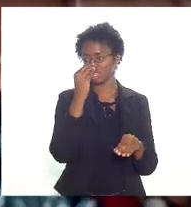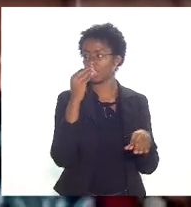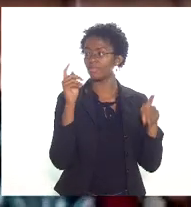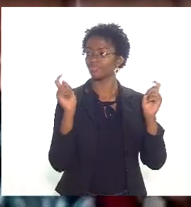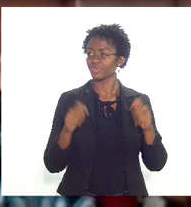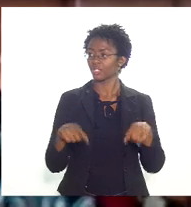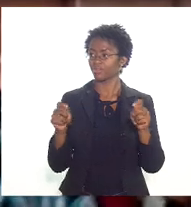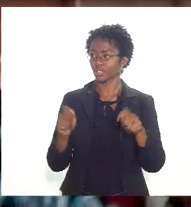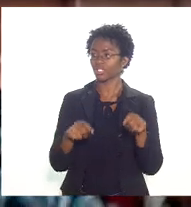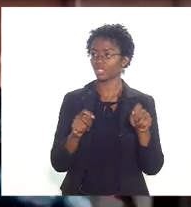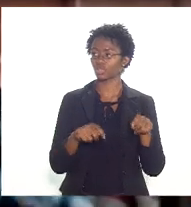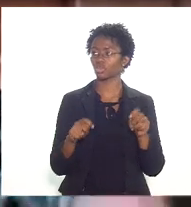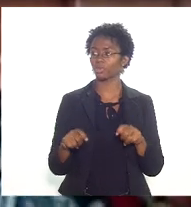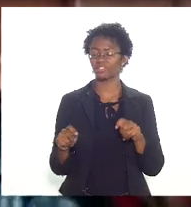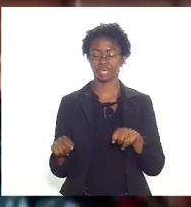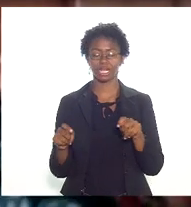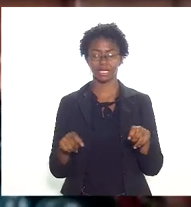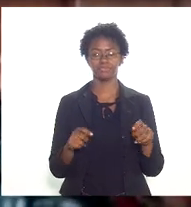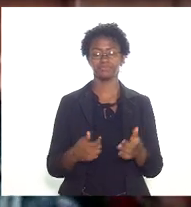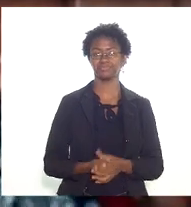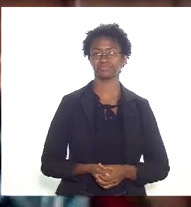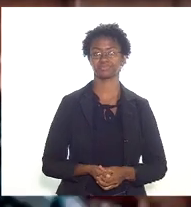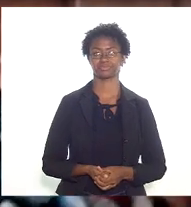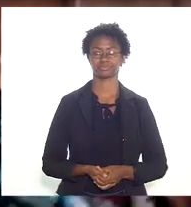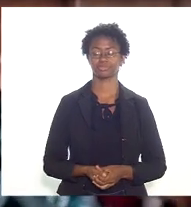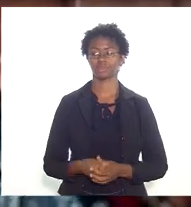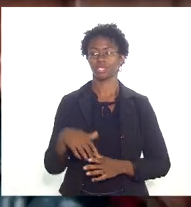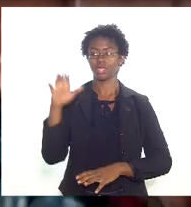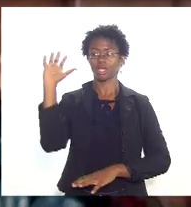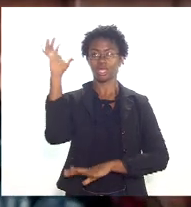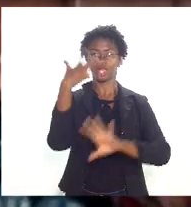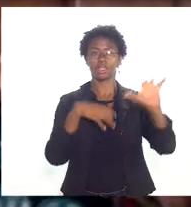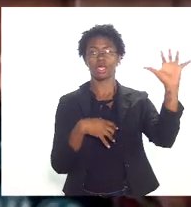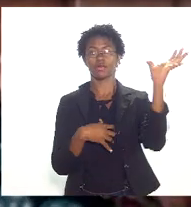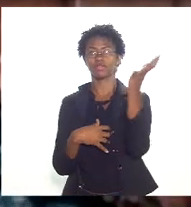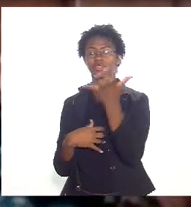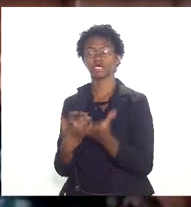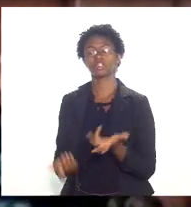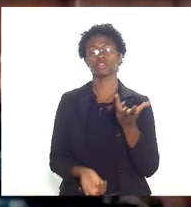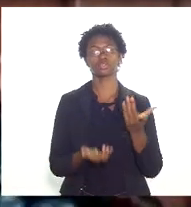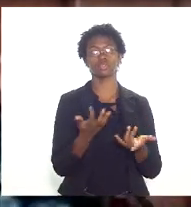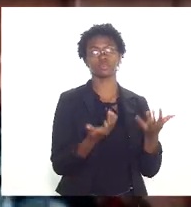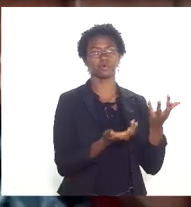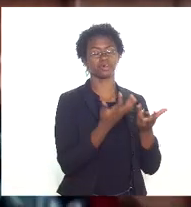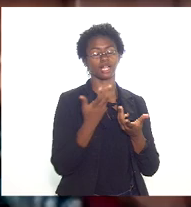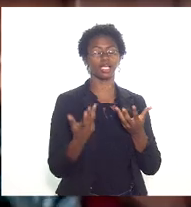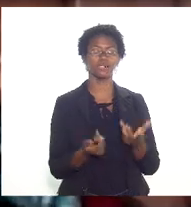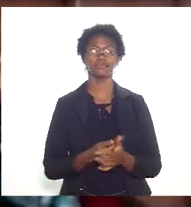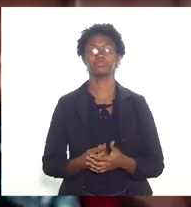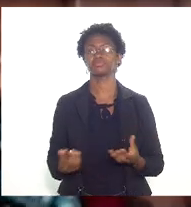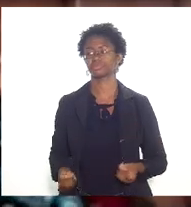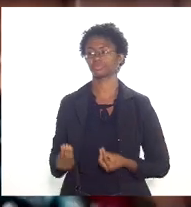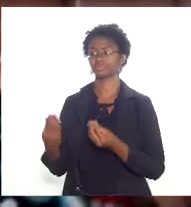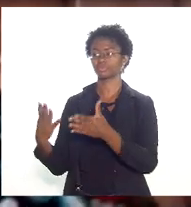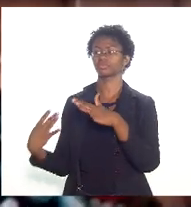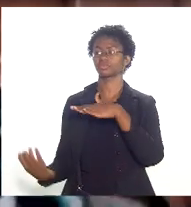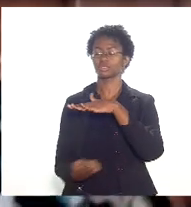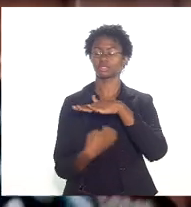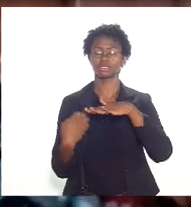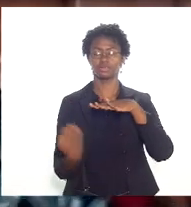potencialidades queima Floresta entrega a empresa pública superavitária